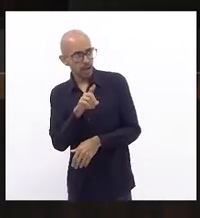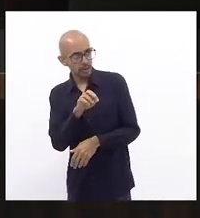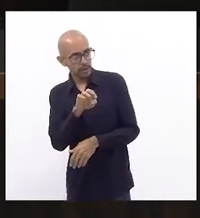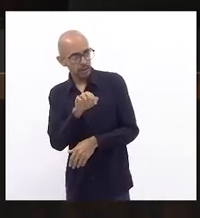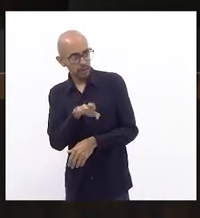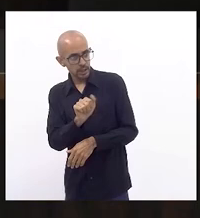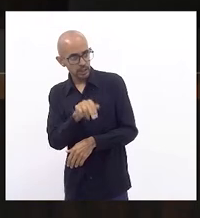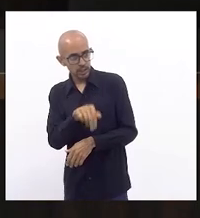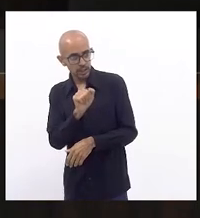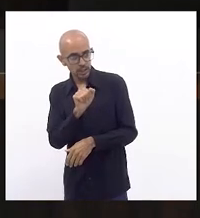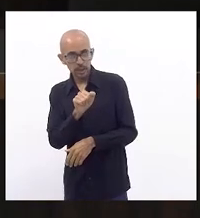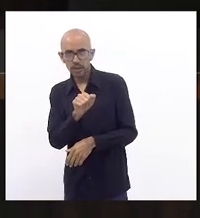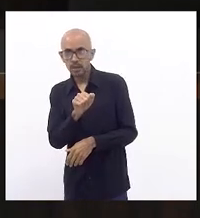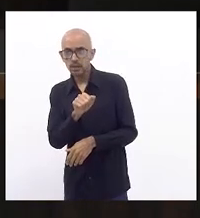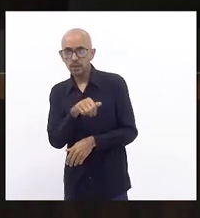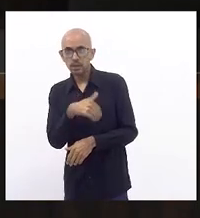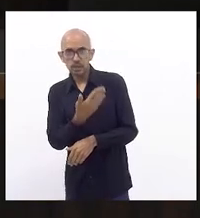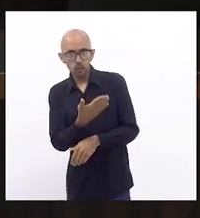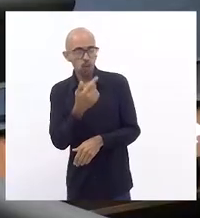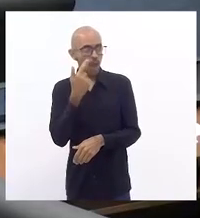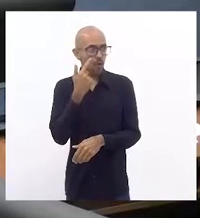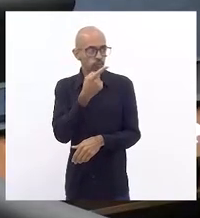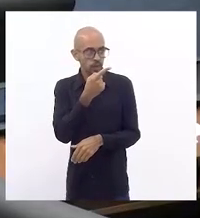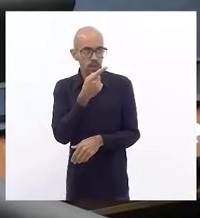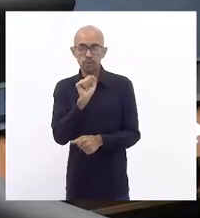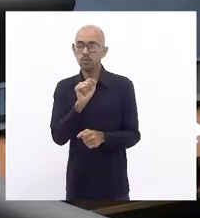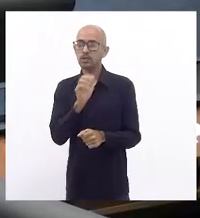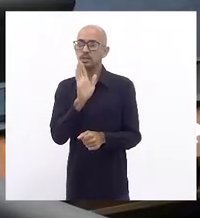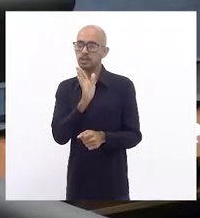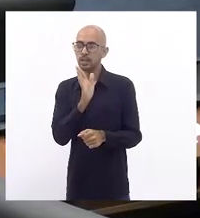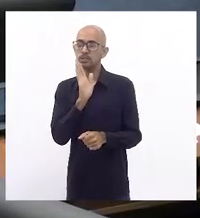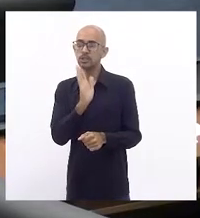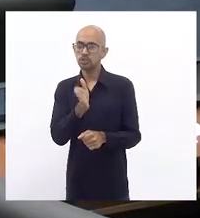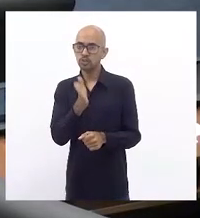Adriana, eu vi, Tia Ju, que Vossa Excelência já